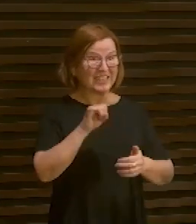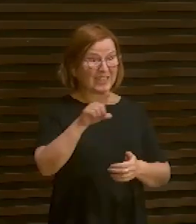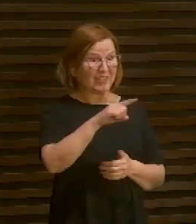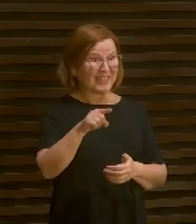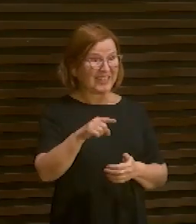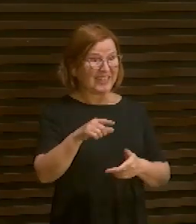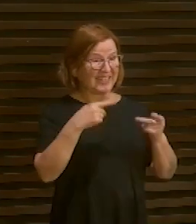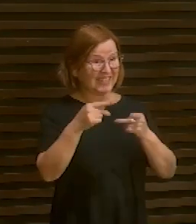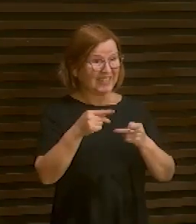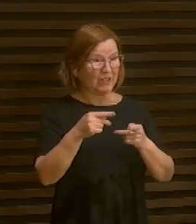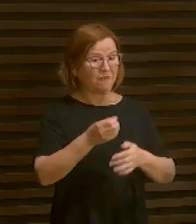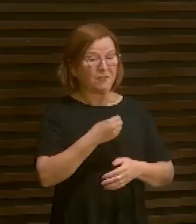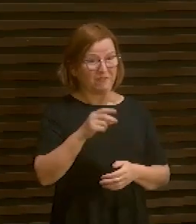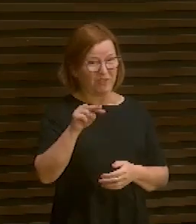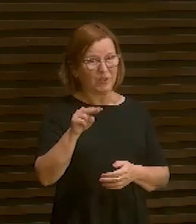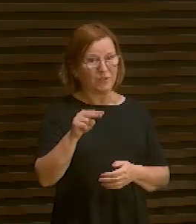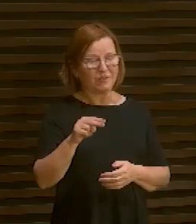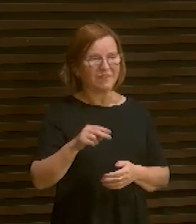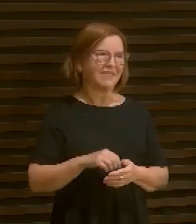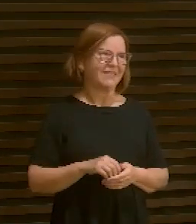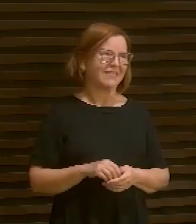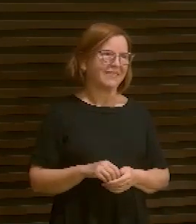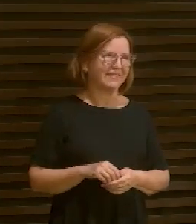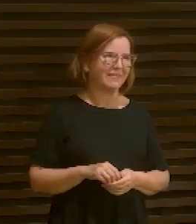vivam como se fosse.